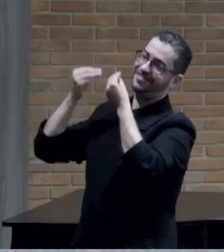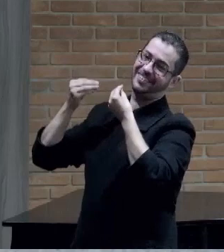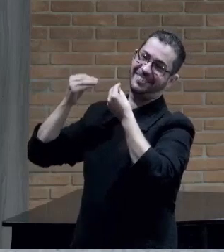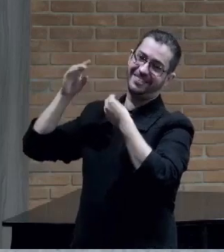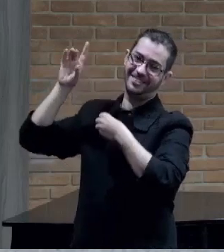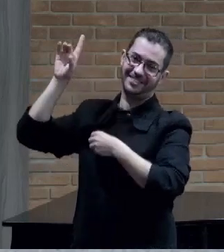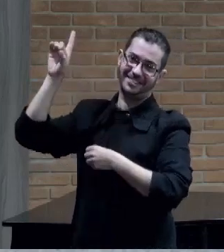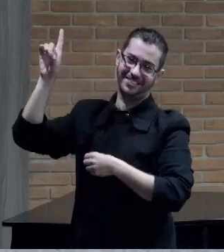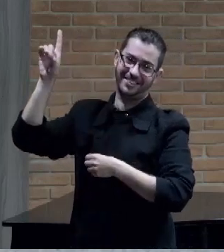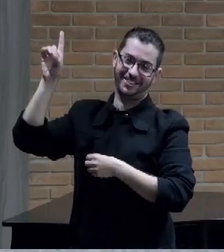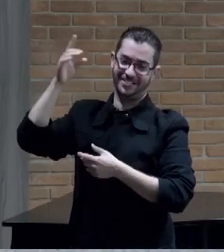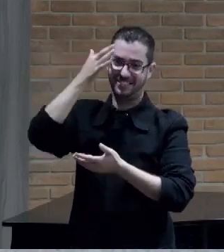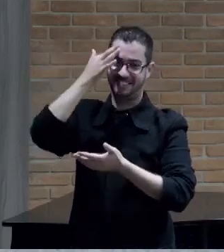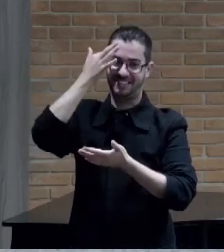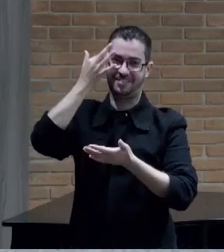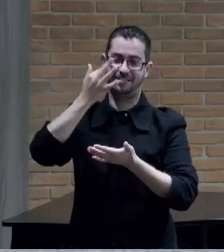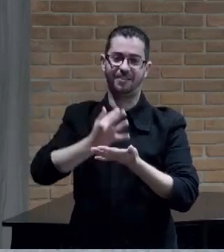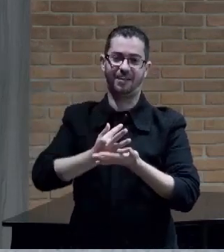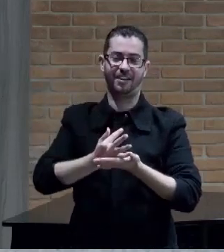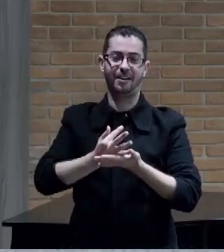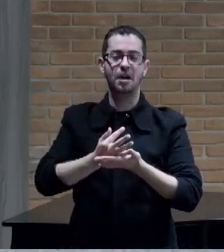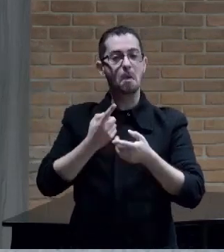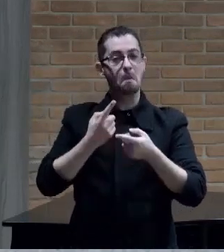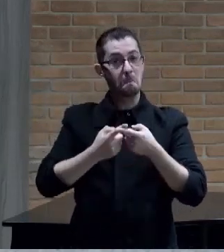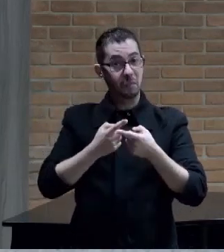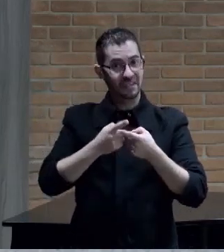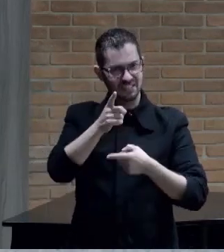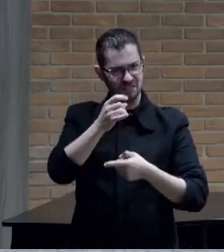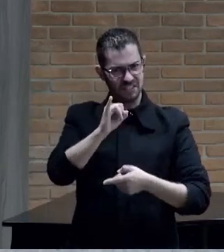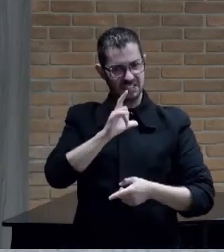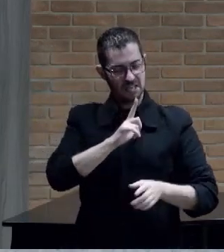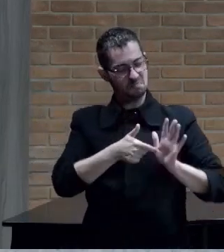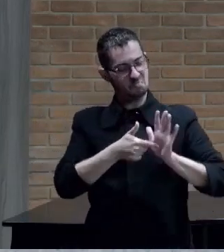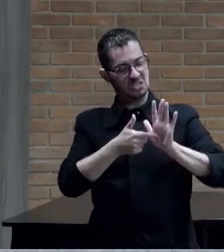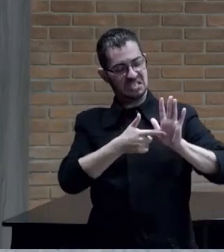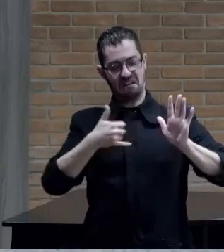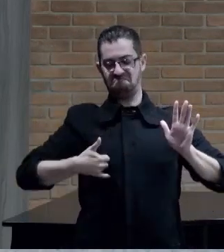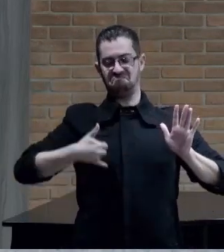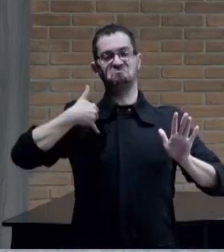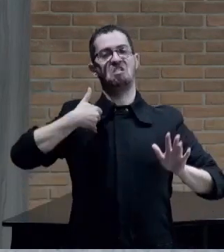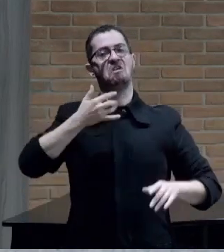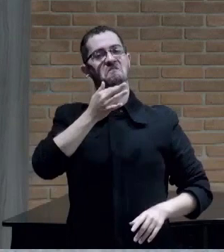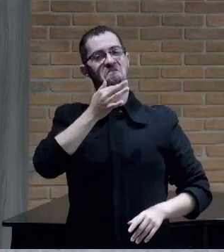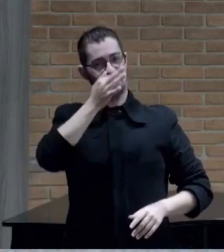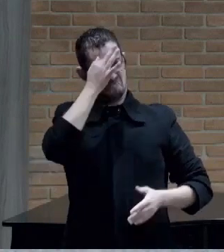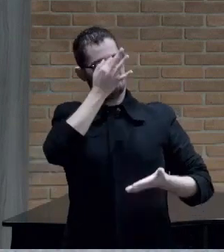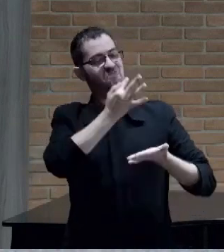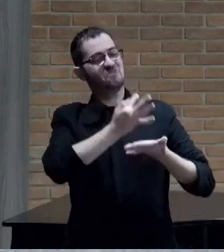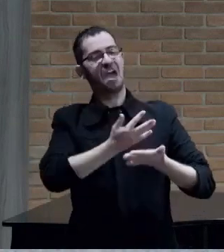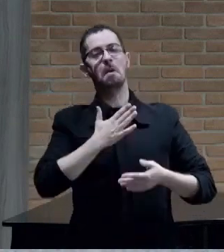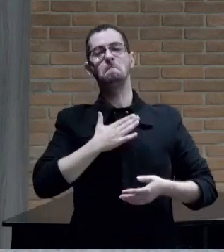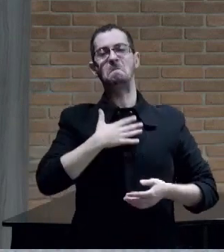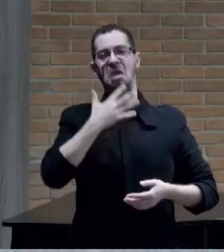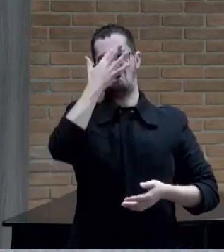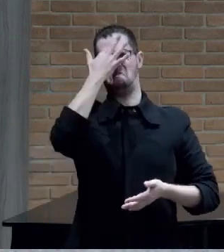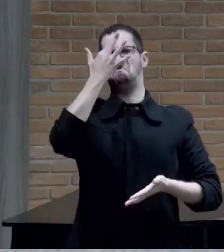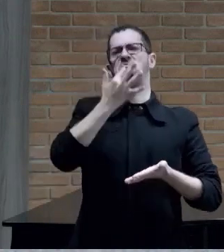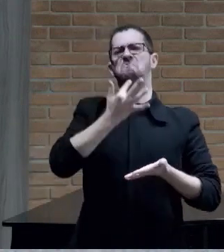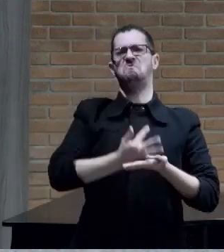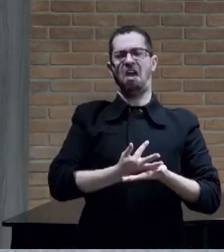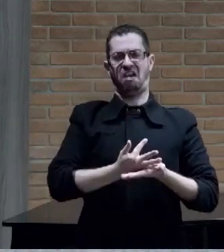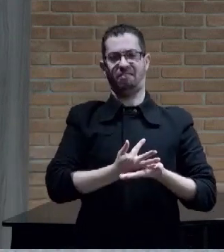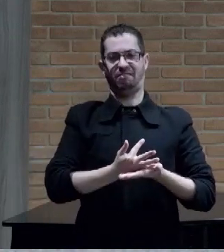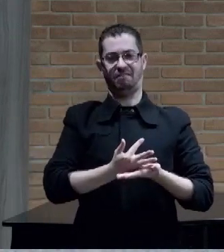Deus. Porque o dia que você se orgulhar da sua fé ou da sua salvação, tem algum problema na sua